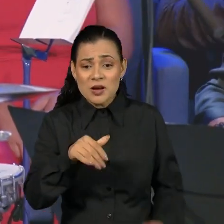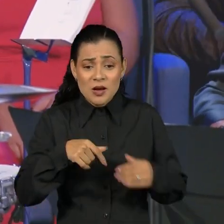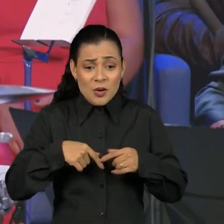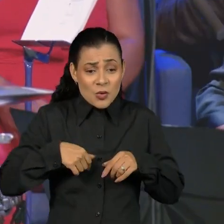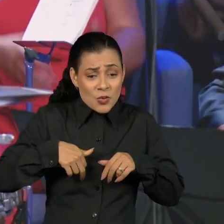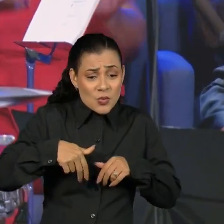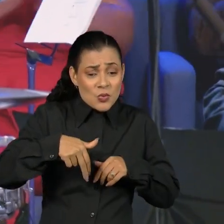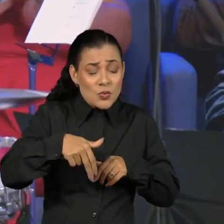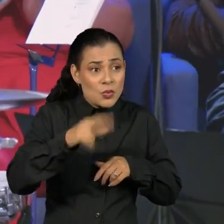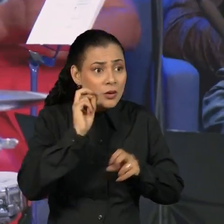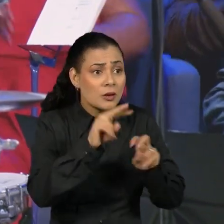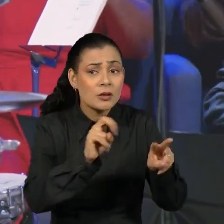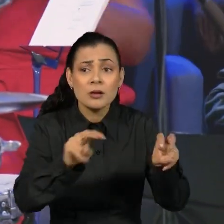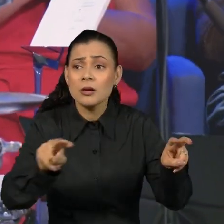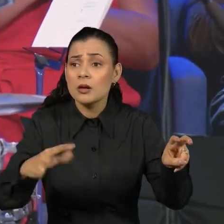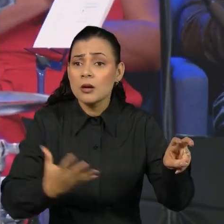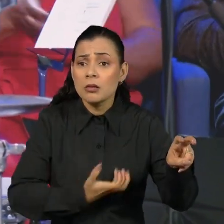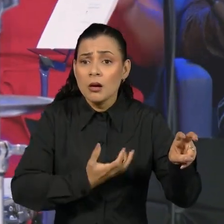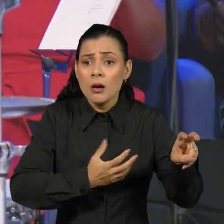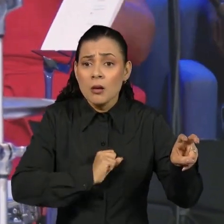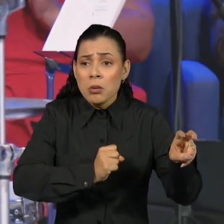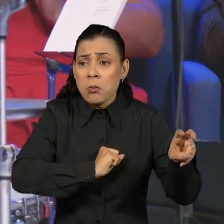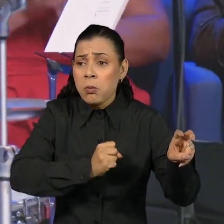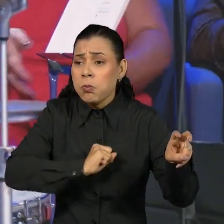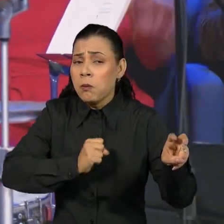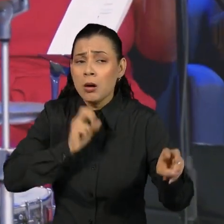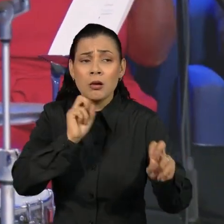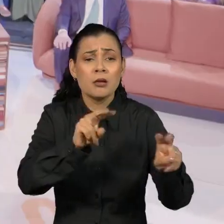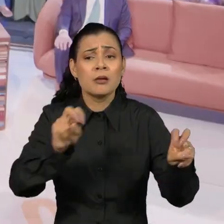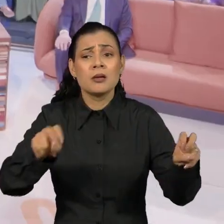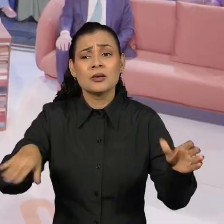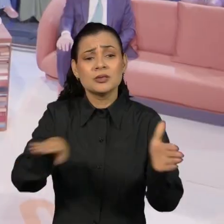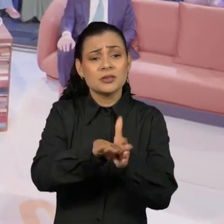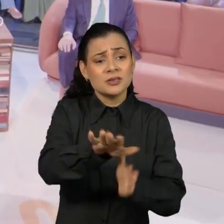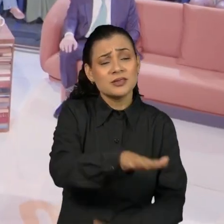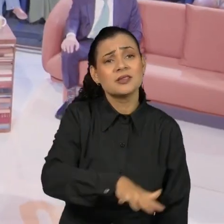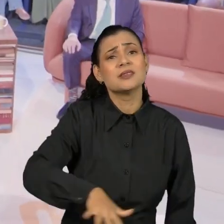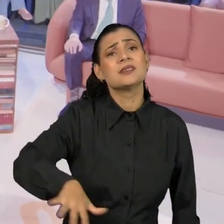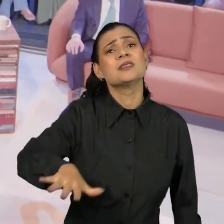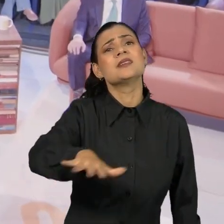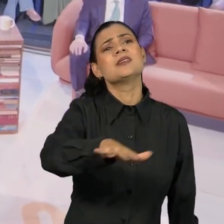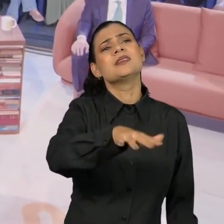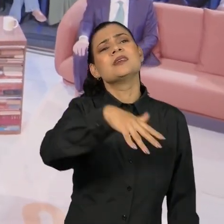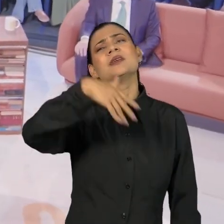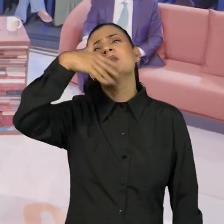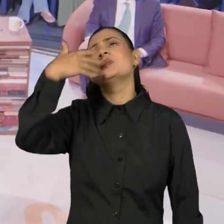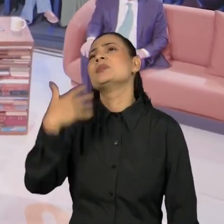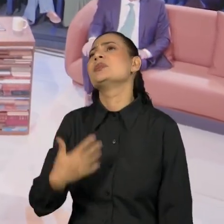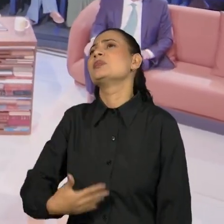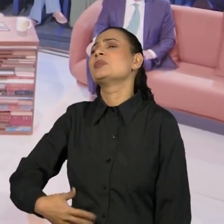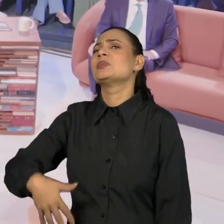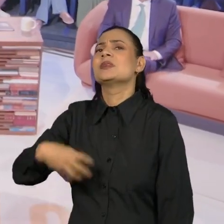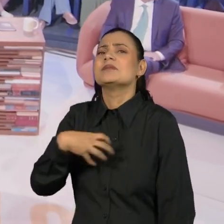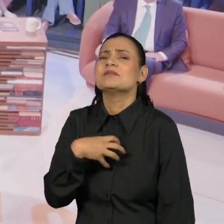É que quando eu cheguei por aqui, eu nada entendi